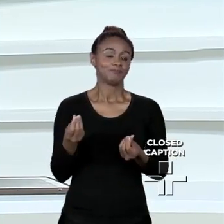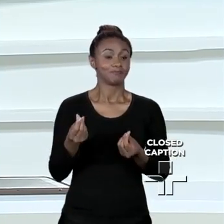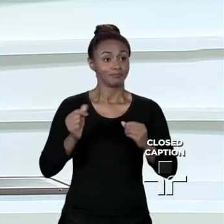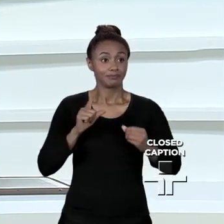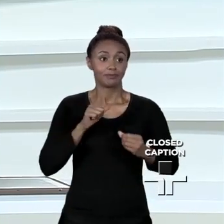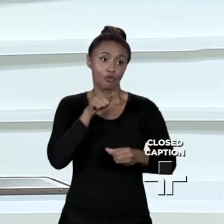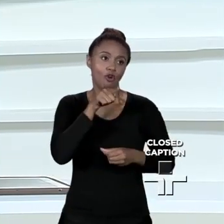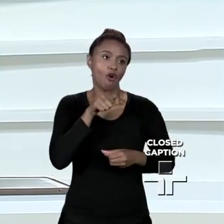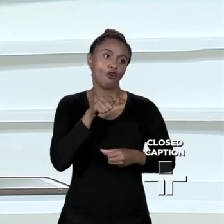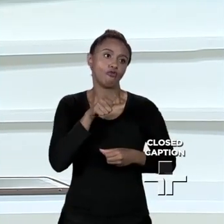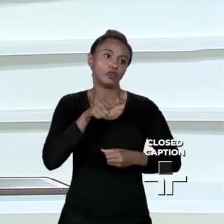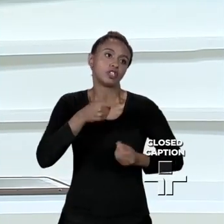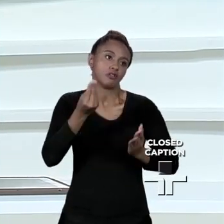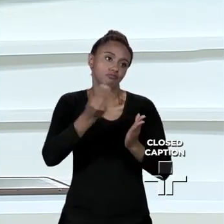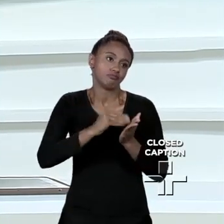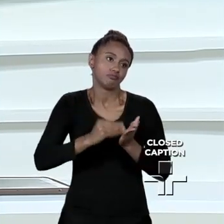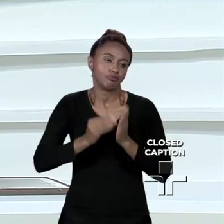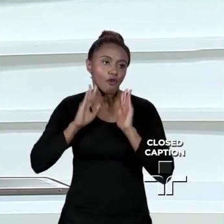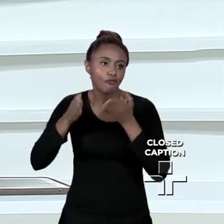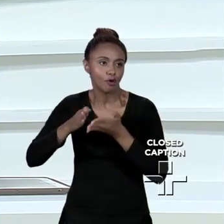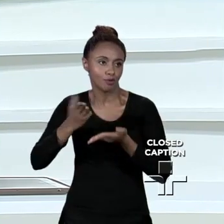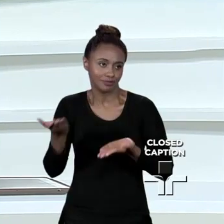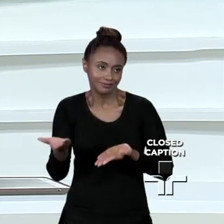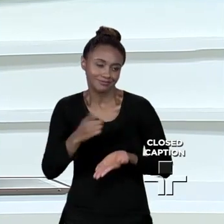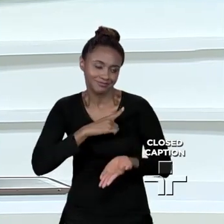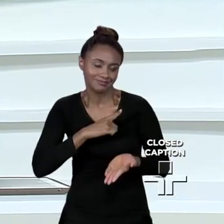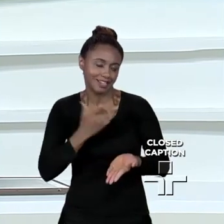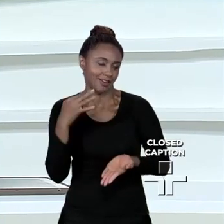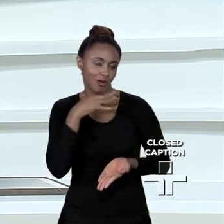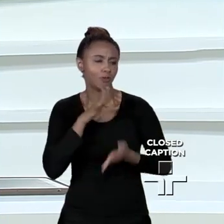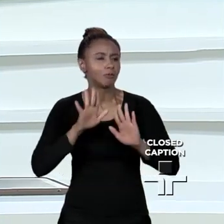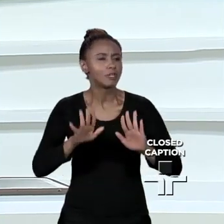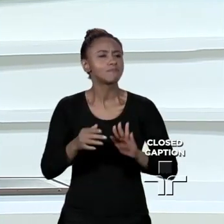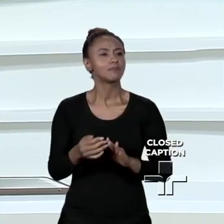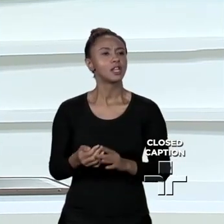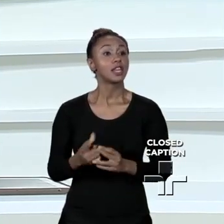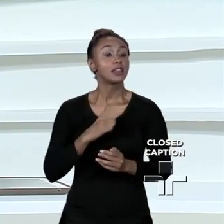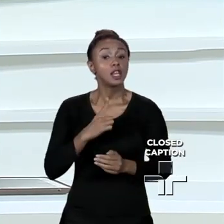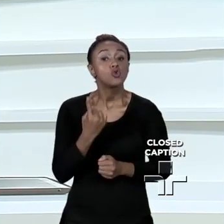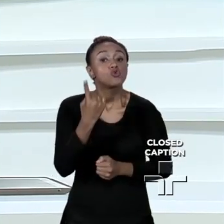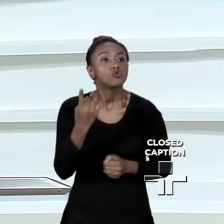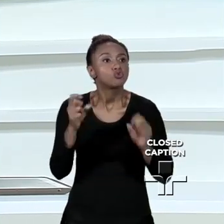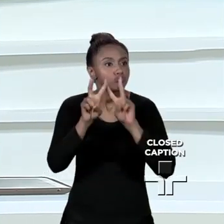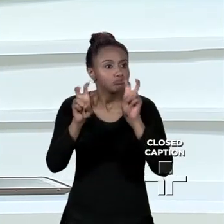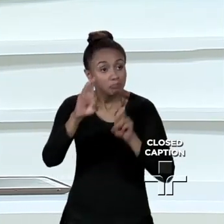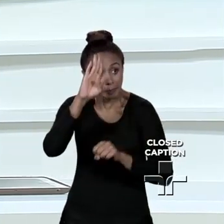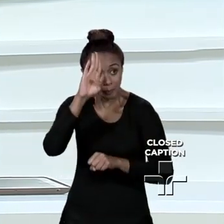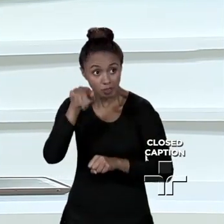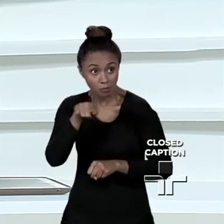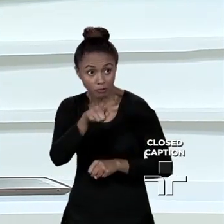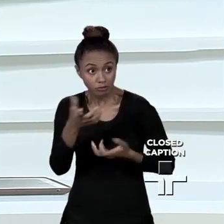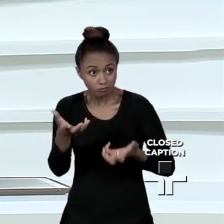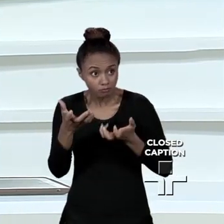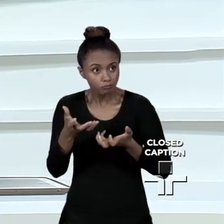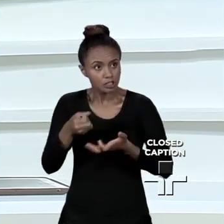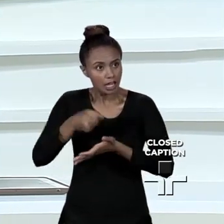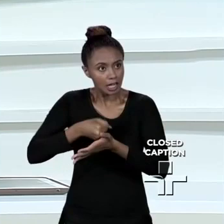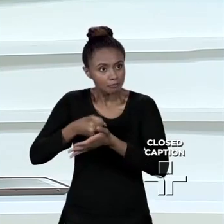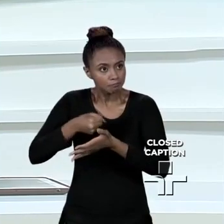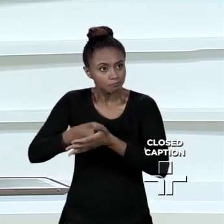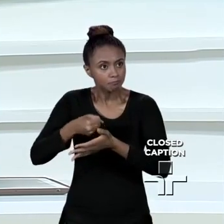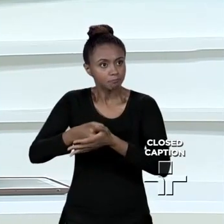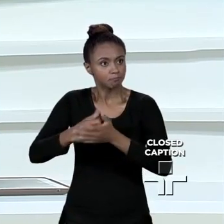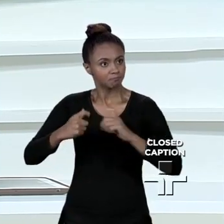foco, né, na sua agenda. Tem algum ponto principal que a senhora vai querer levantar,